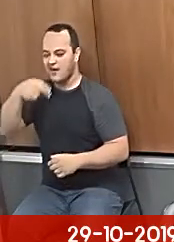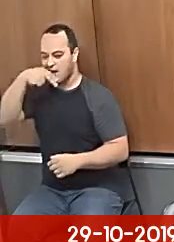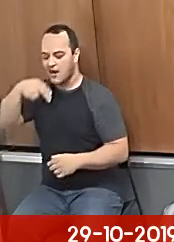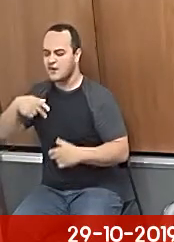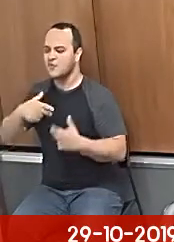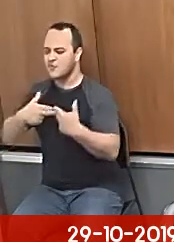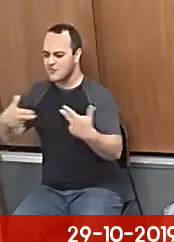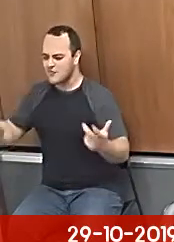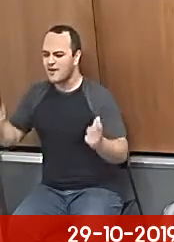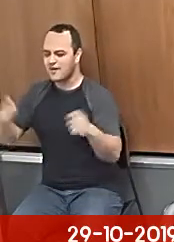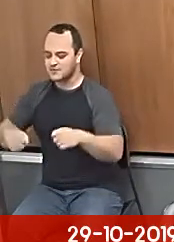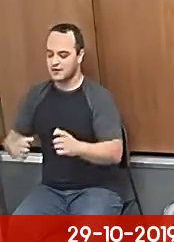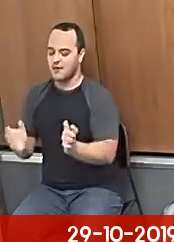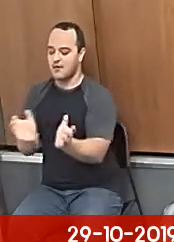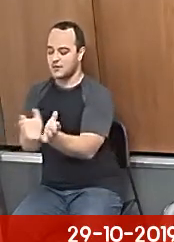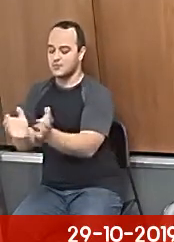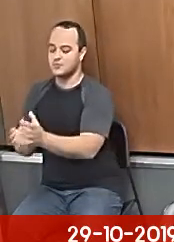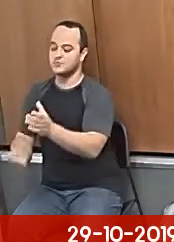Para finalizar, eu queria